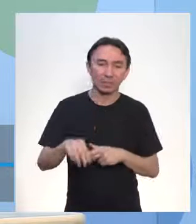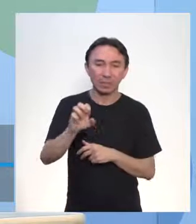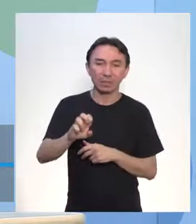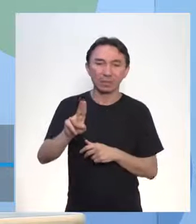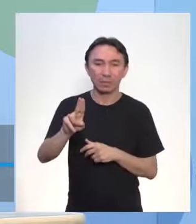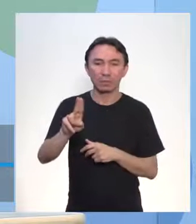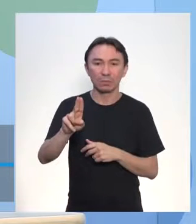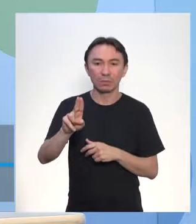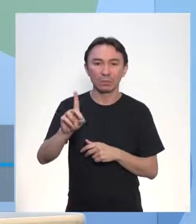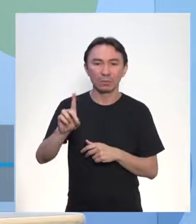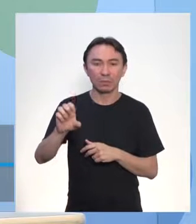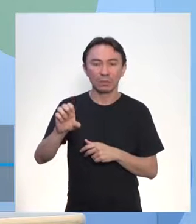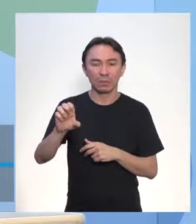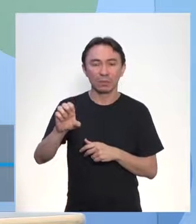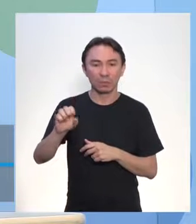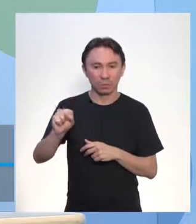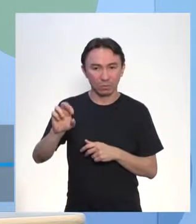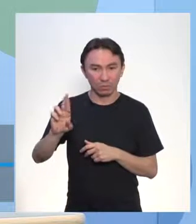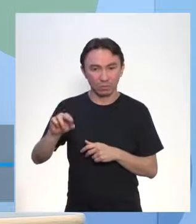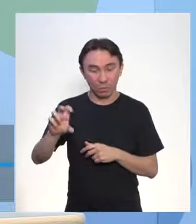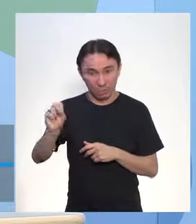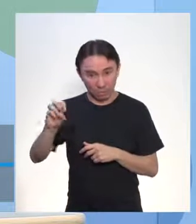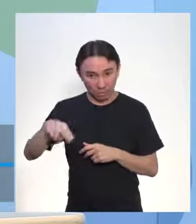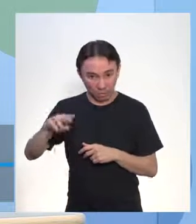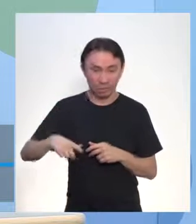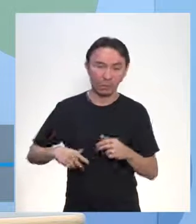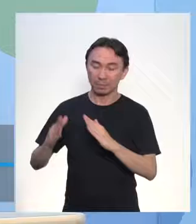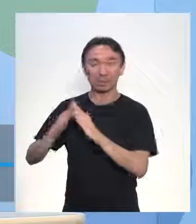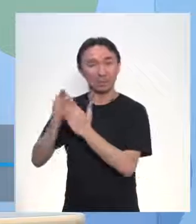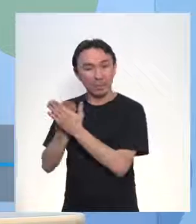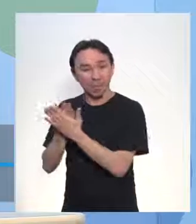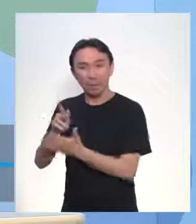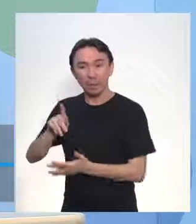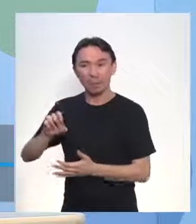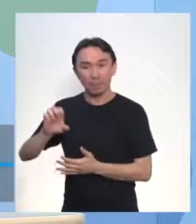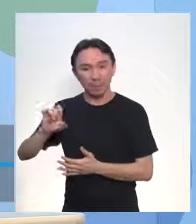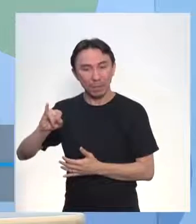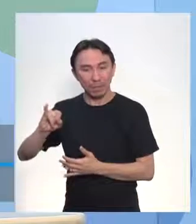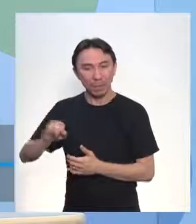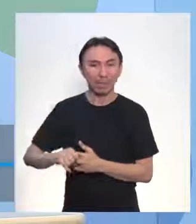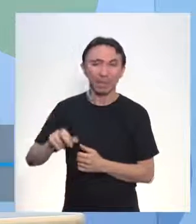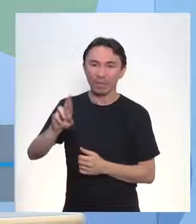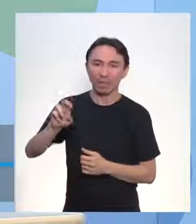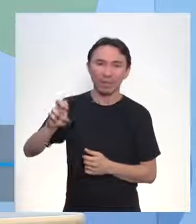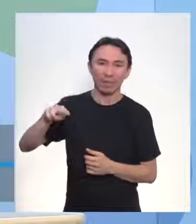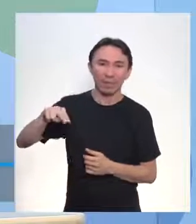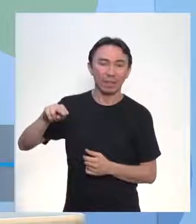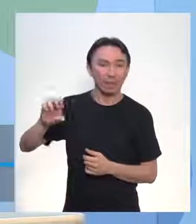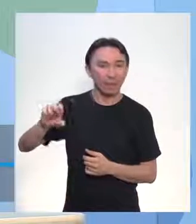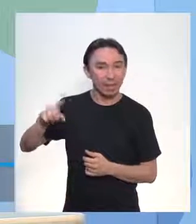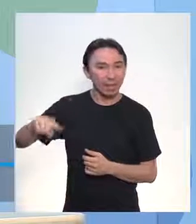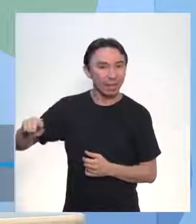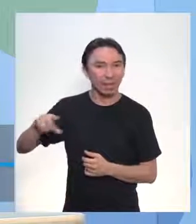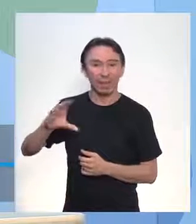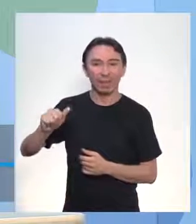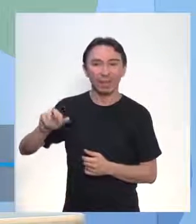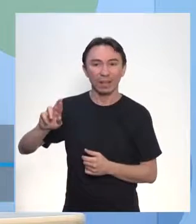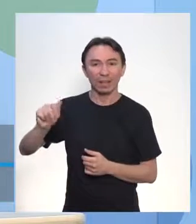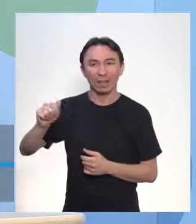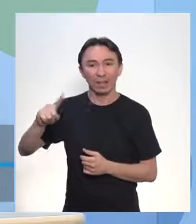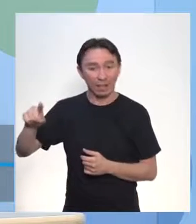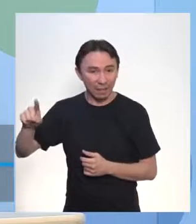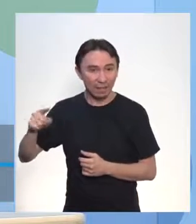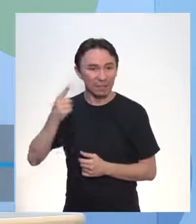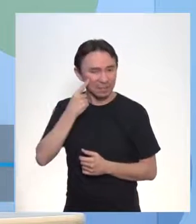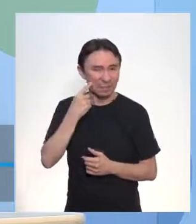dia da Eudes, da PEI René Caran, acompanhando com os alunos. Muito legal saber que tem professor acompanhando junto